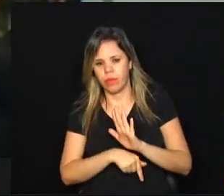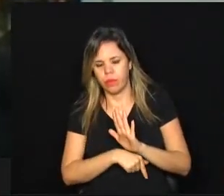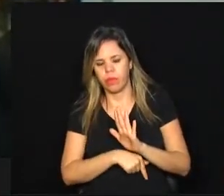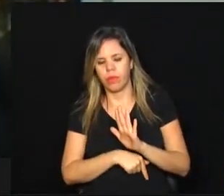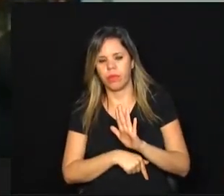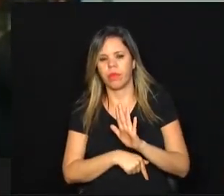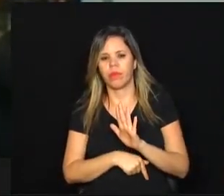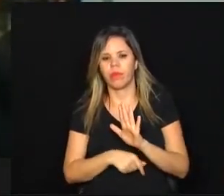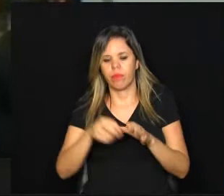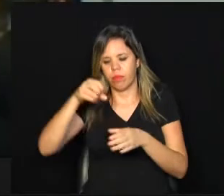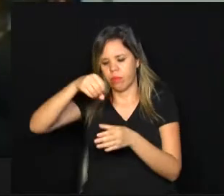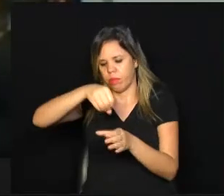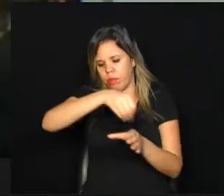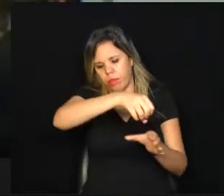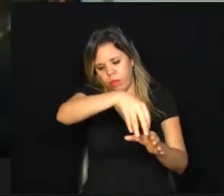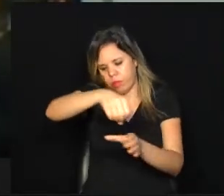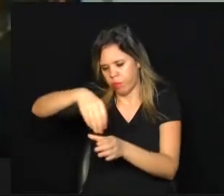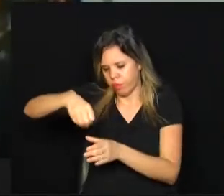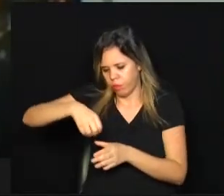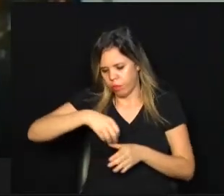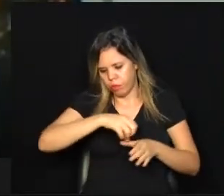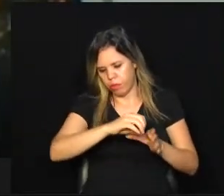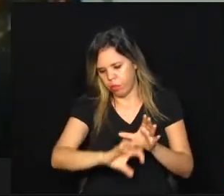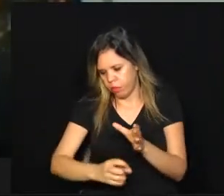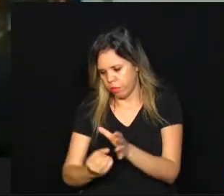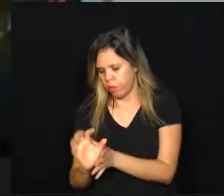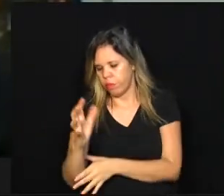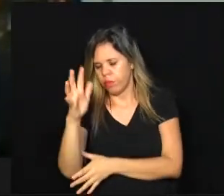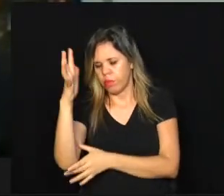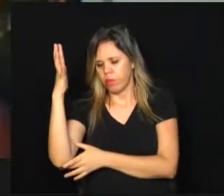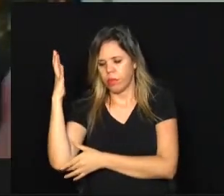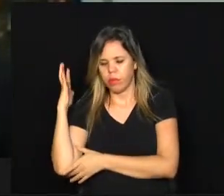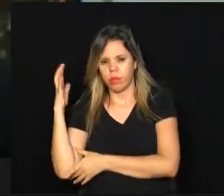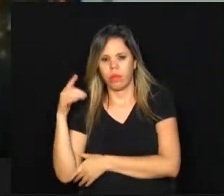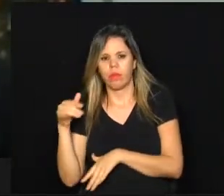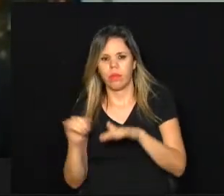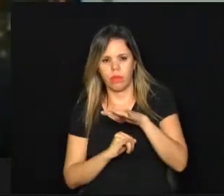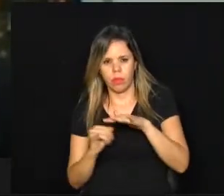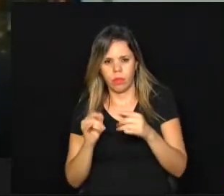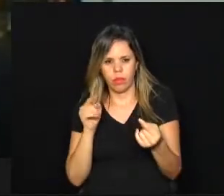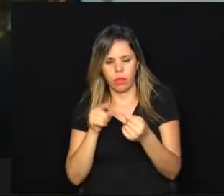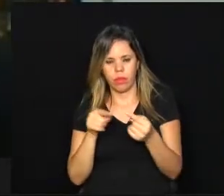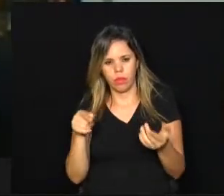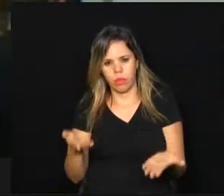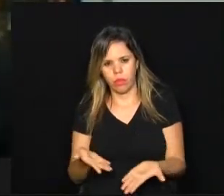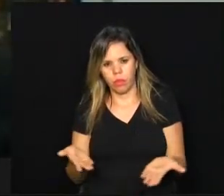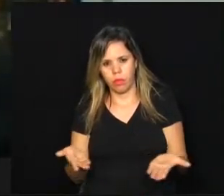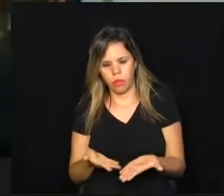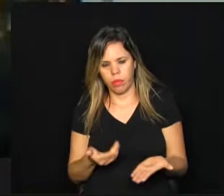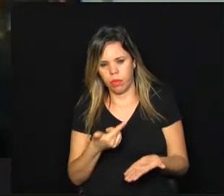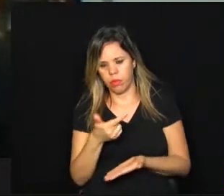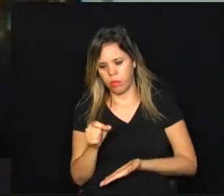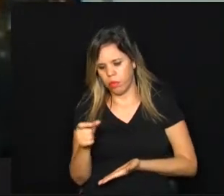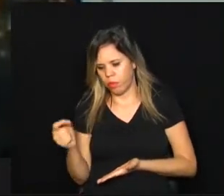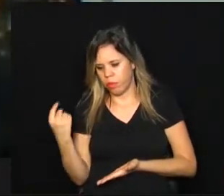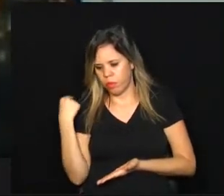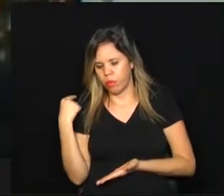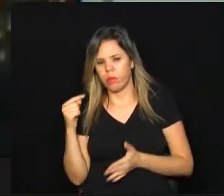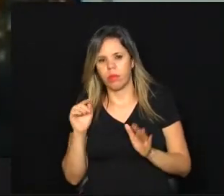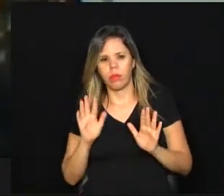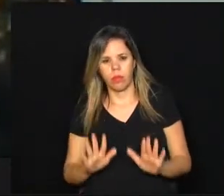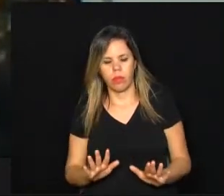o reflorestamento. Reflorestamento, o consórcio atingiu esse ano, de 2020, apesar